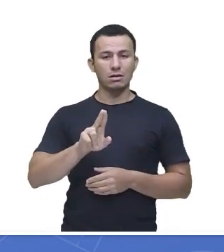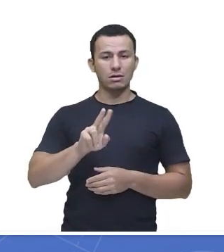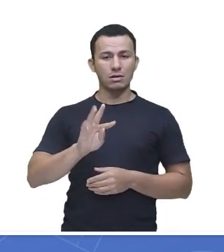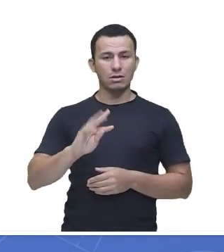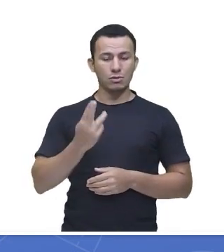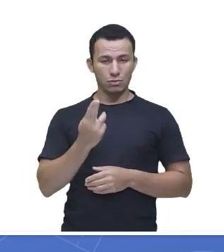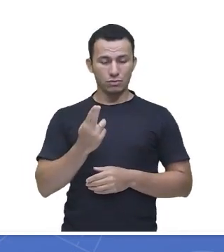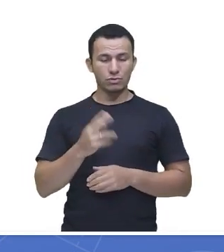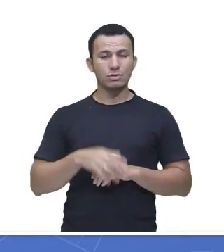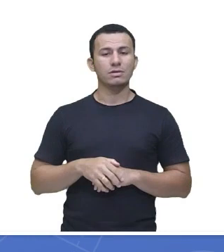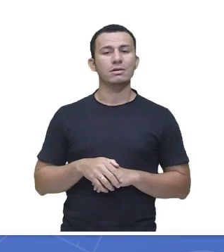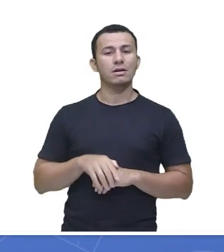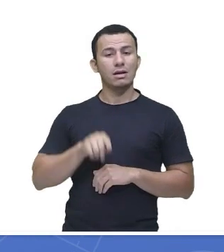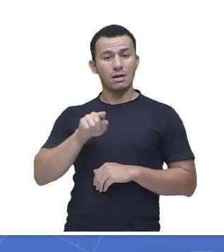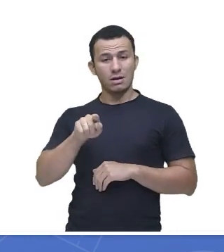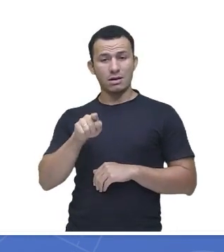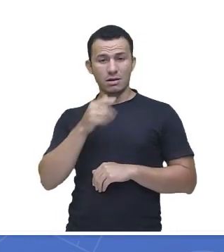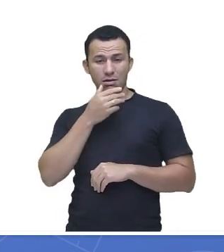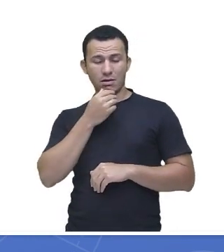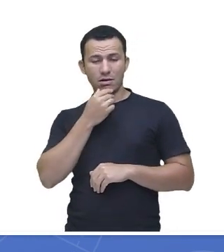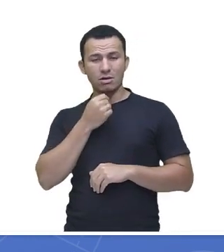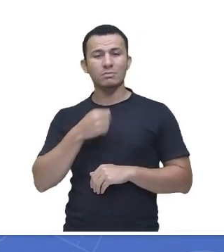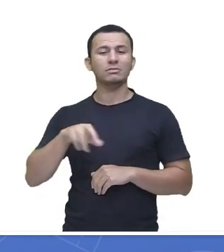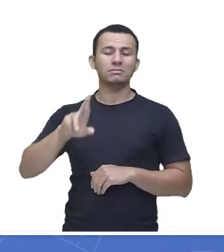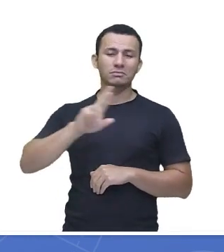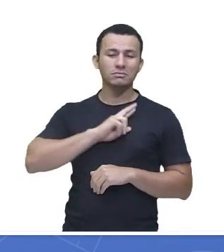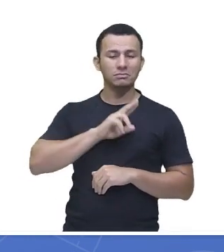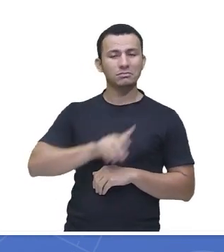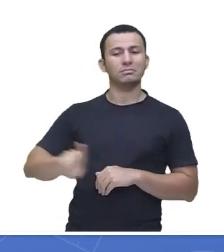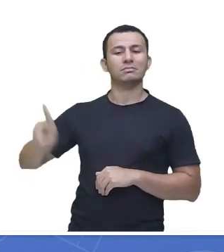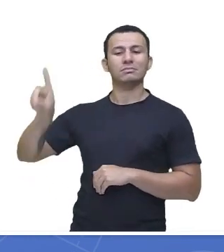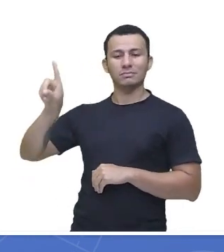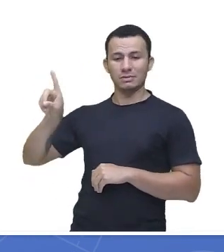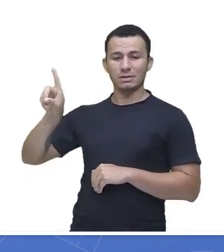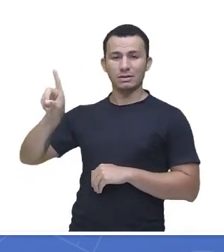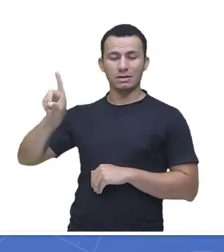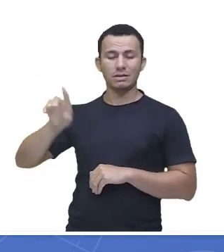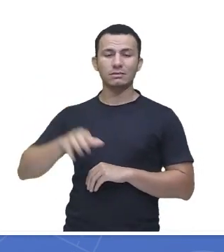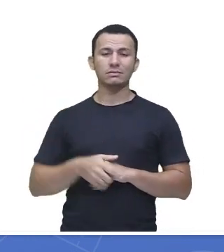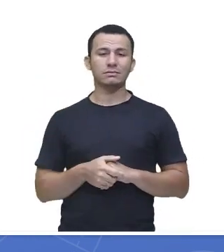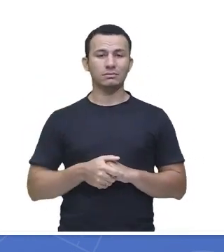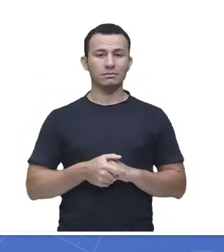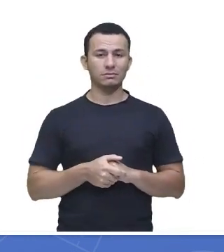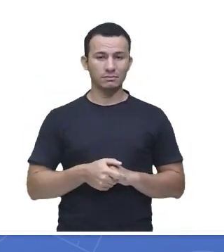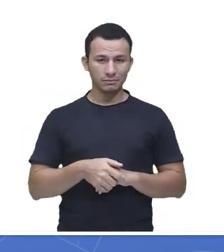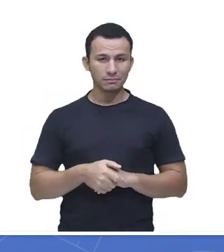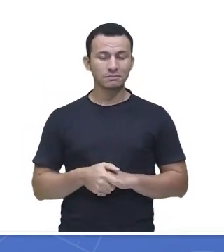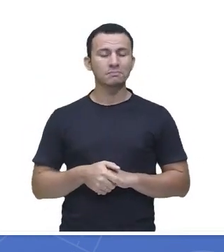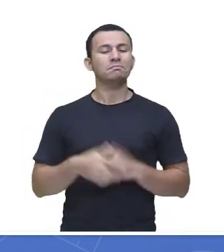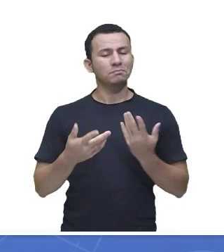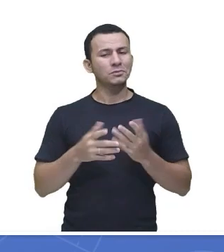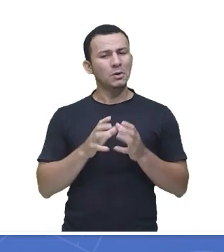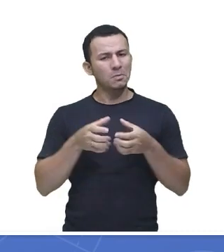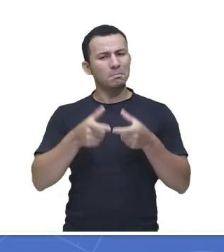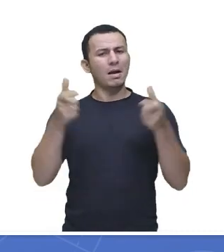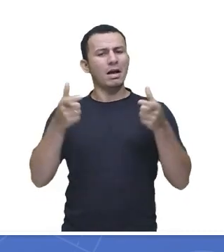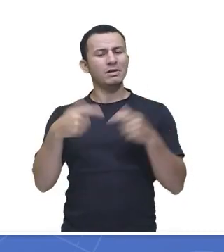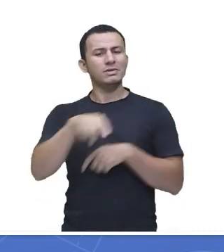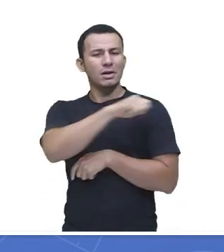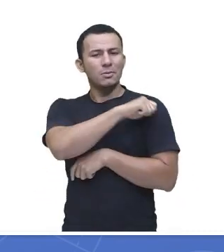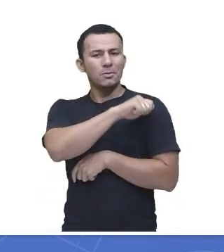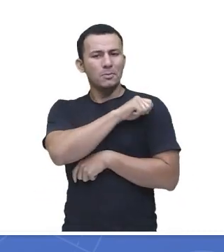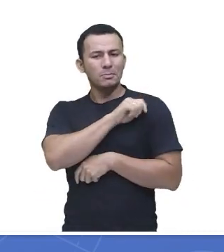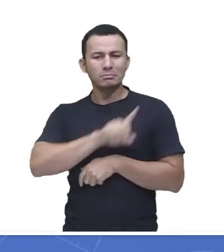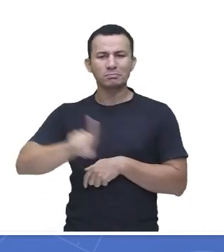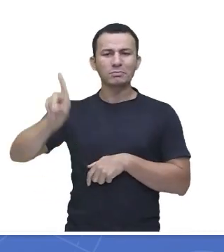Marcos marca a letra D também. Temos uma unanimidade entre os nossos alunos, nossos colegas aí no chat. Obrigada